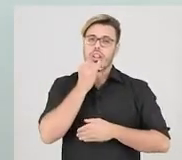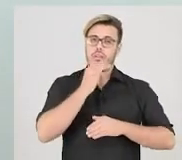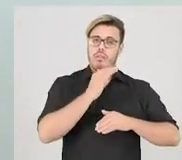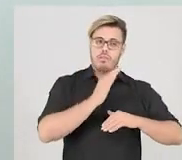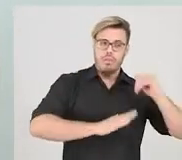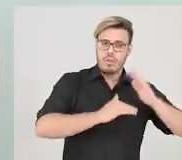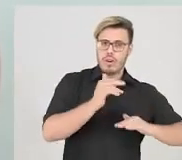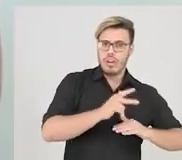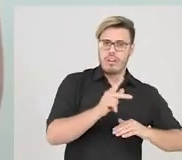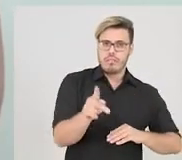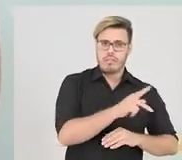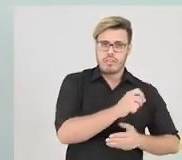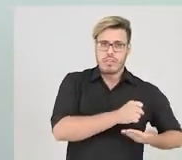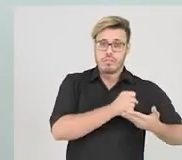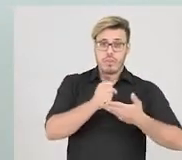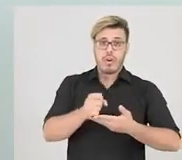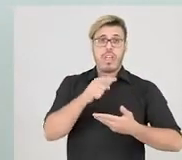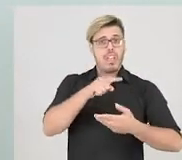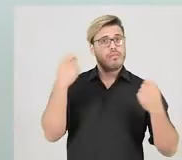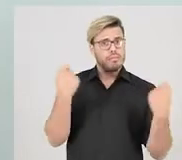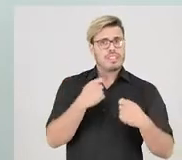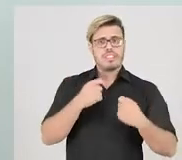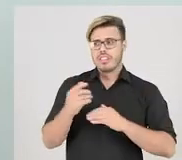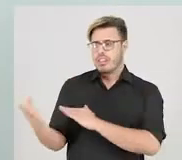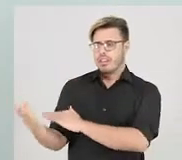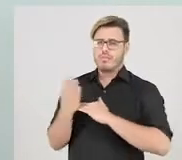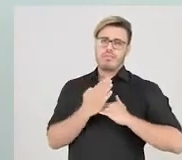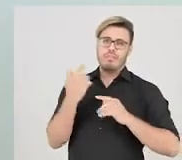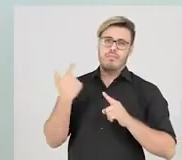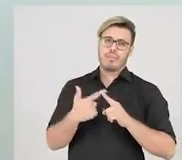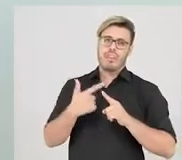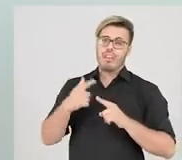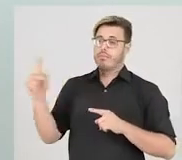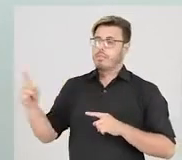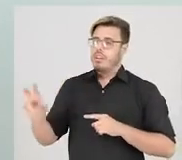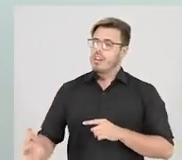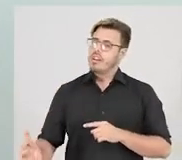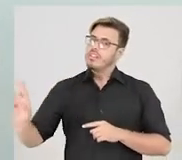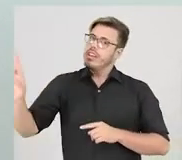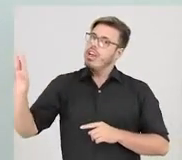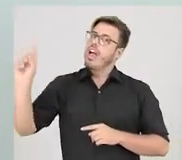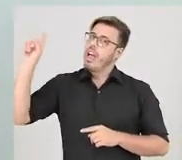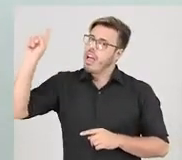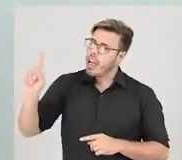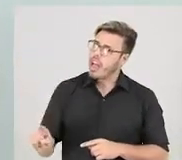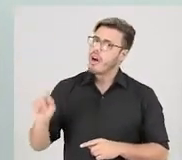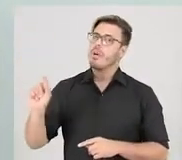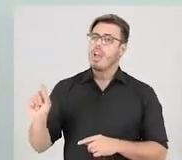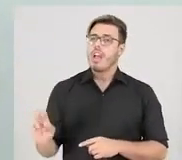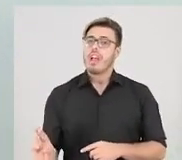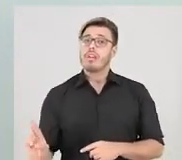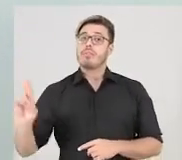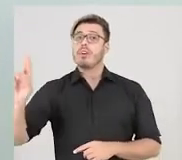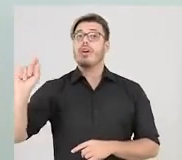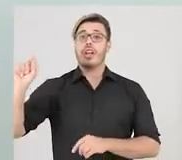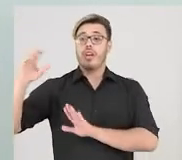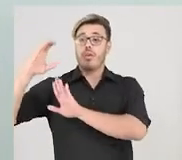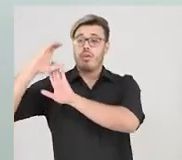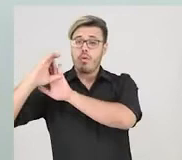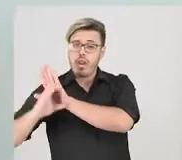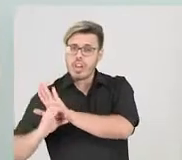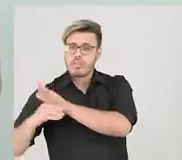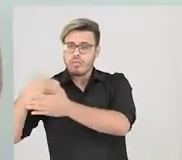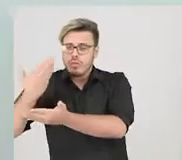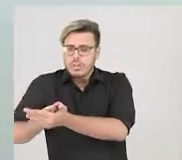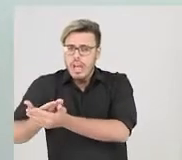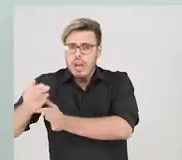do conteúdo. O regente é que domina o conteúdo, o regente é que sabe o que está na matriz curricular para ser trabalhado,